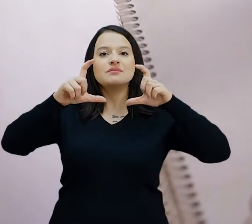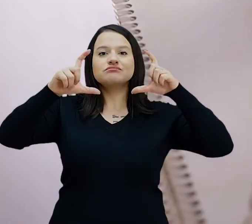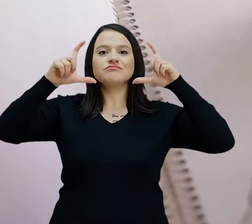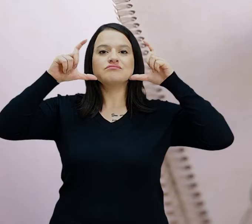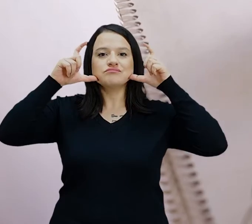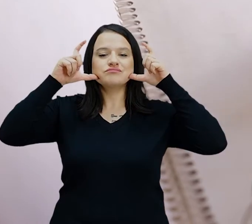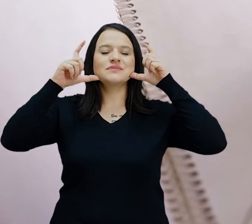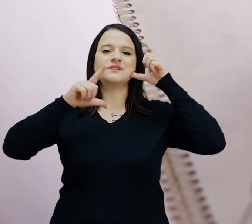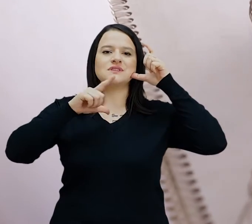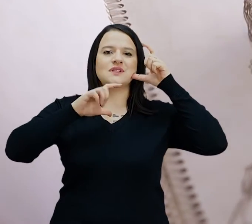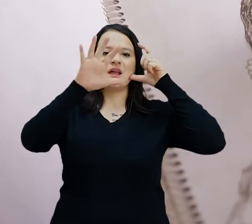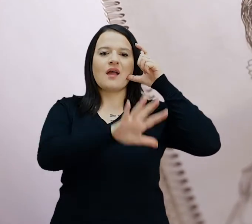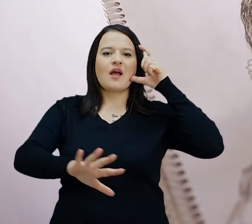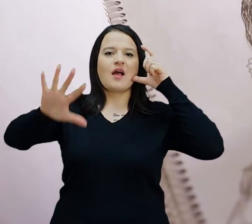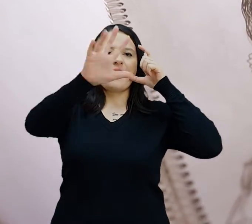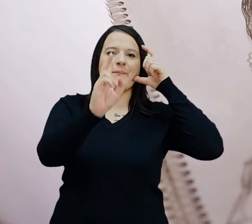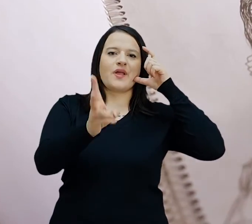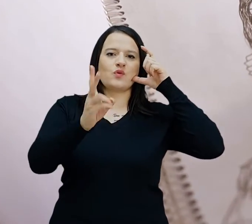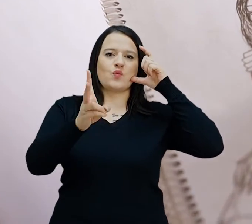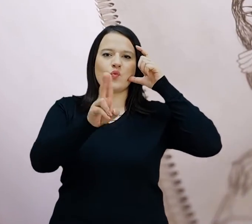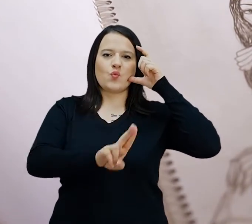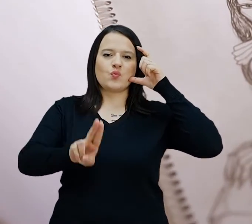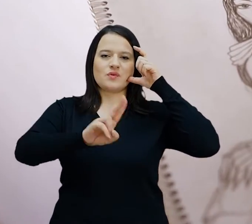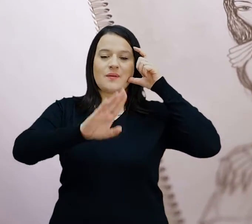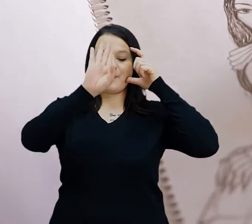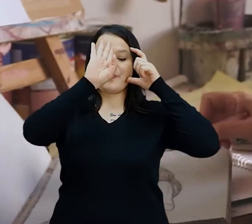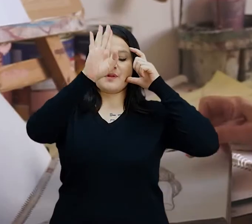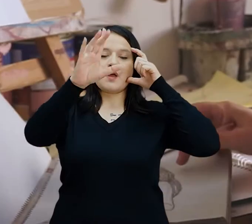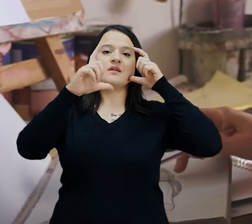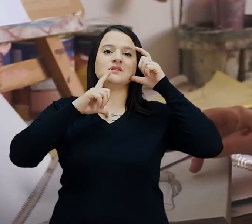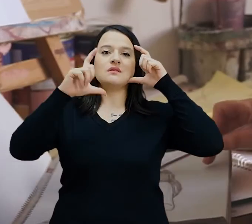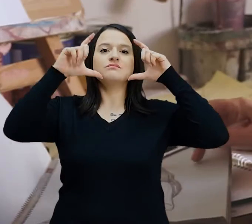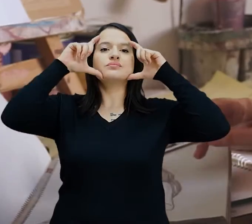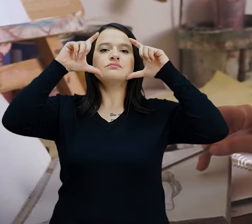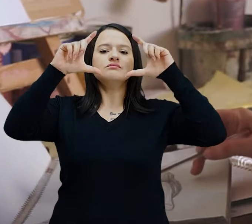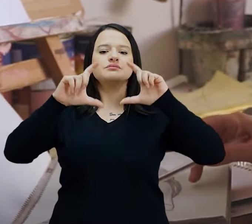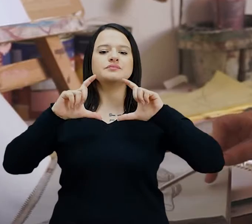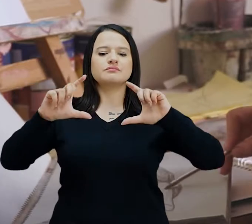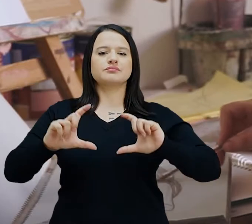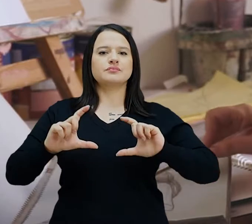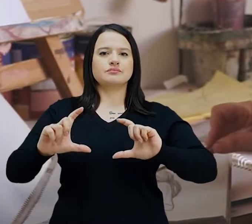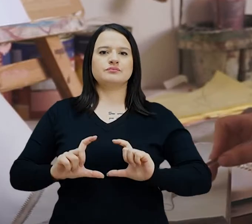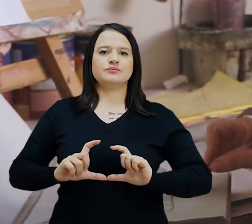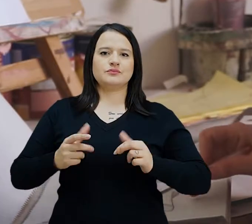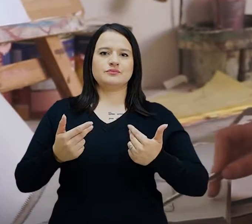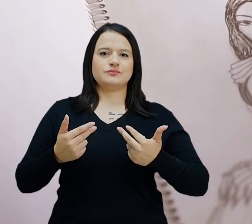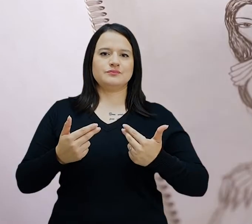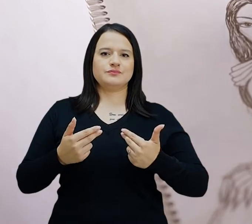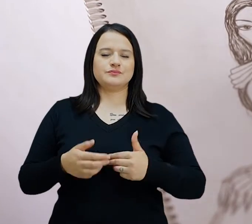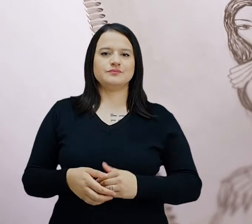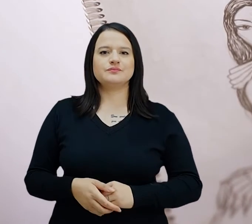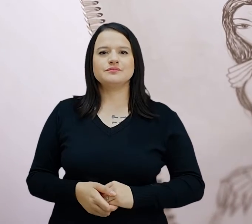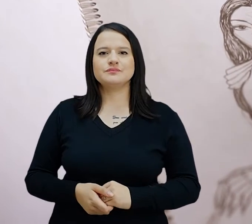elas são as partes do corpo dessa personagem. Aqui o corpo dela é dividido em cabeças.